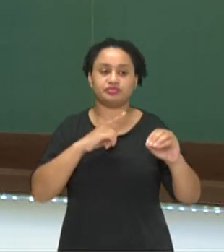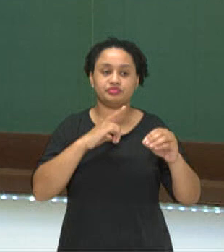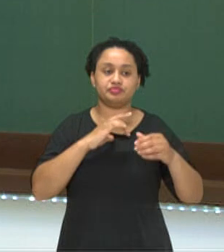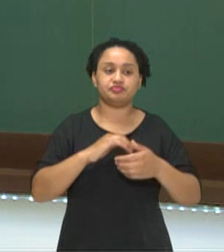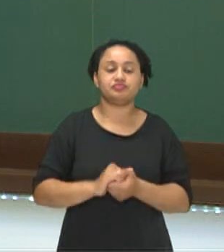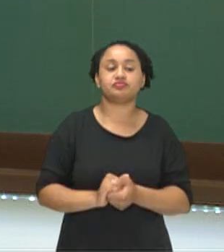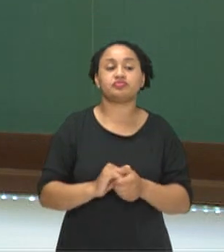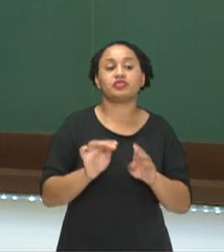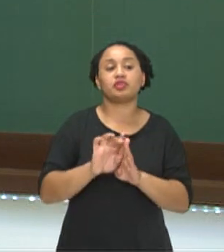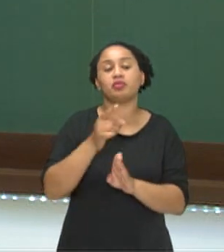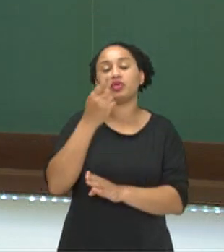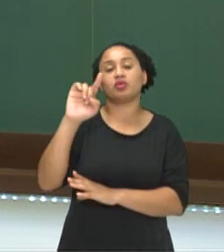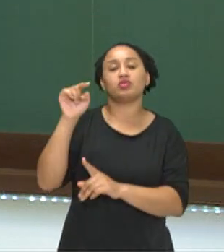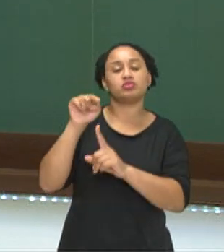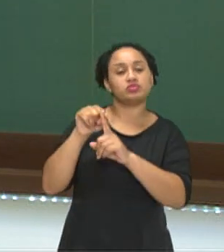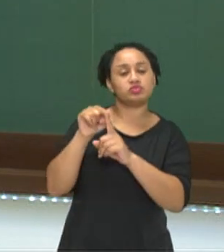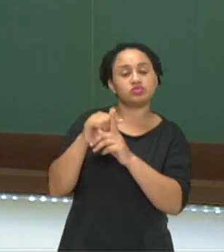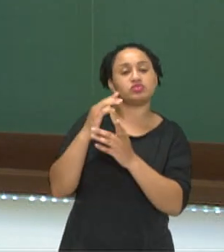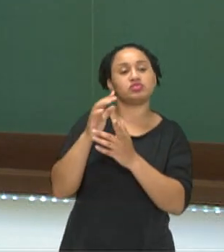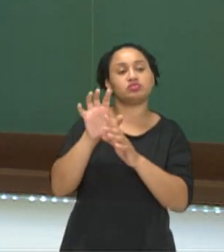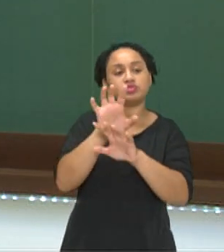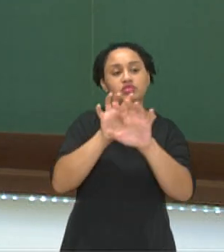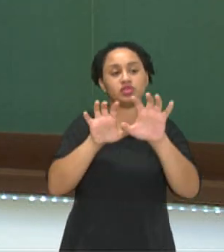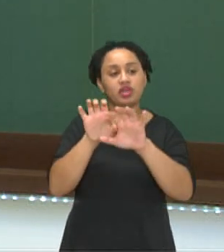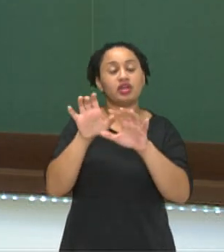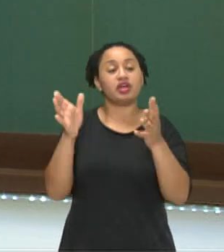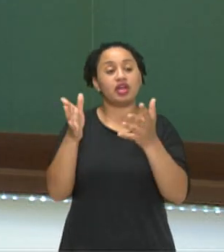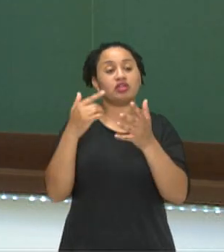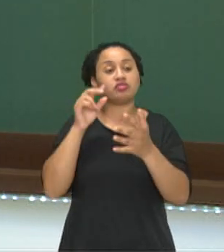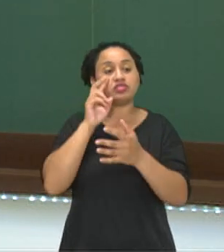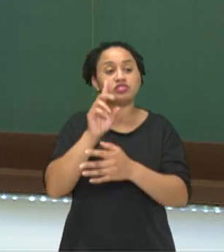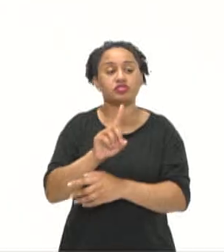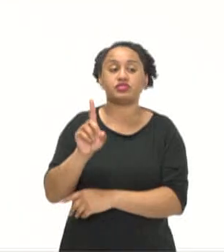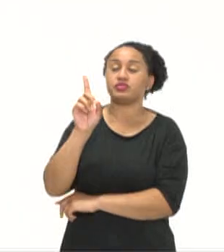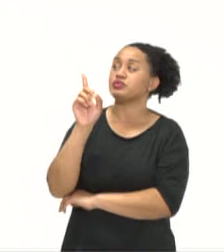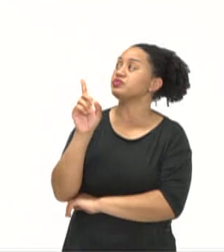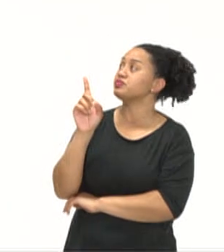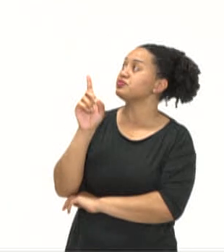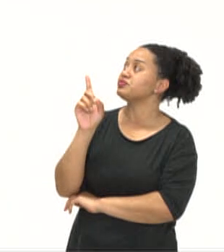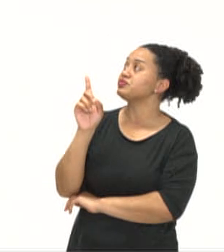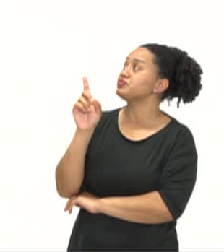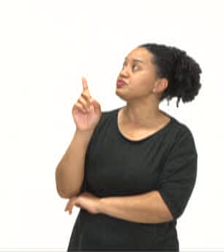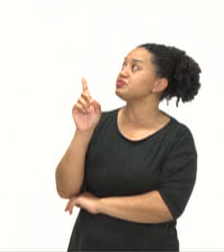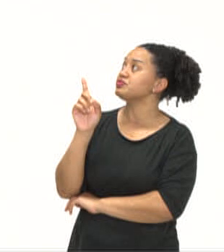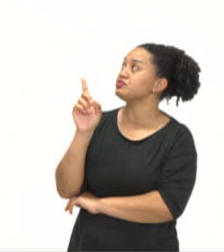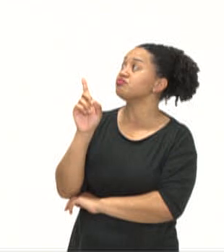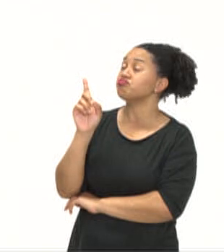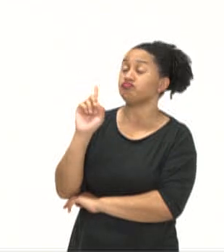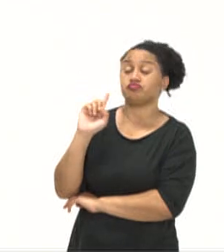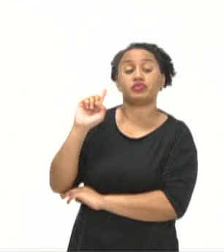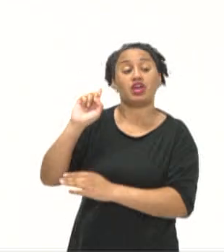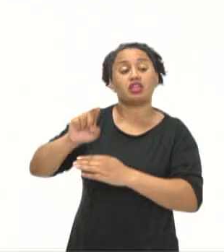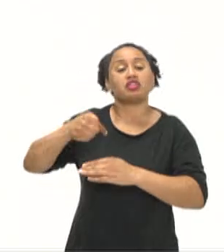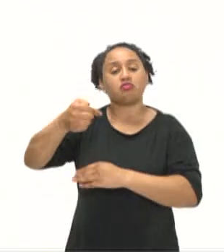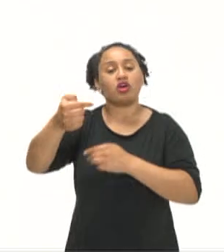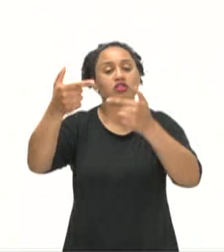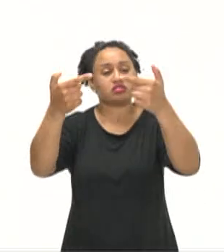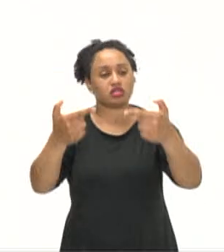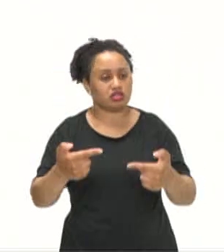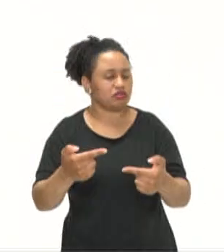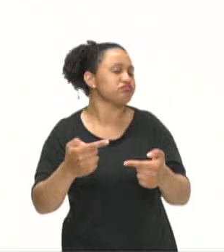uma outra forma de regionalização, que eu também quero que você veja aqui, ó, é essa Europa pós-guerra. Por que Europa